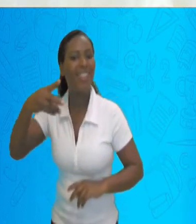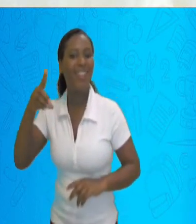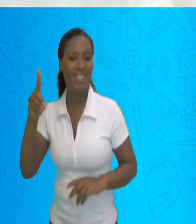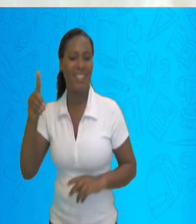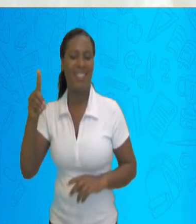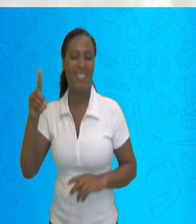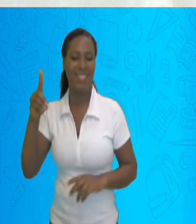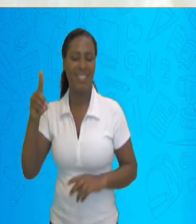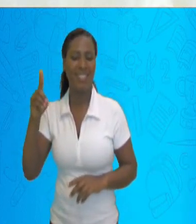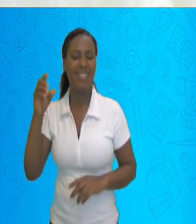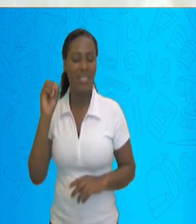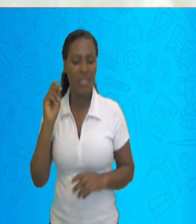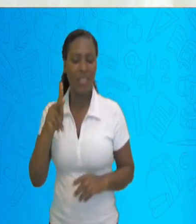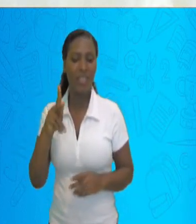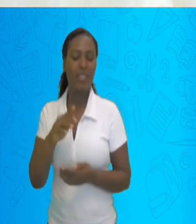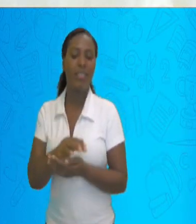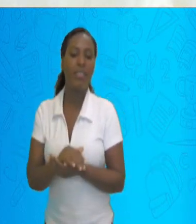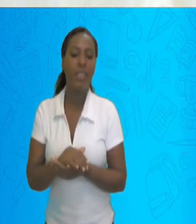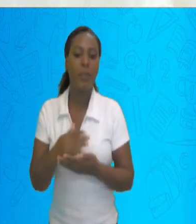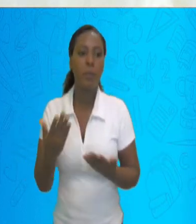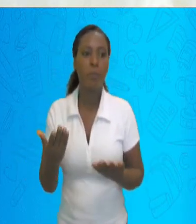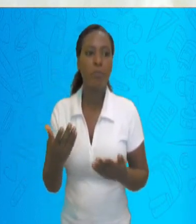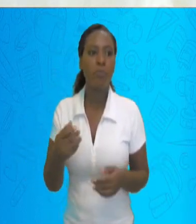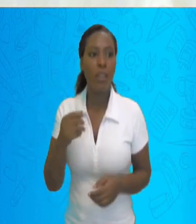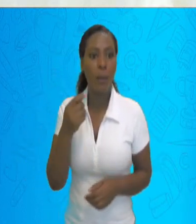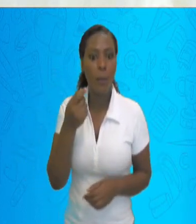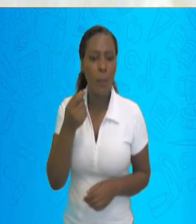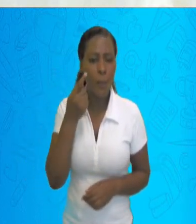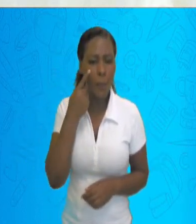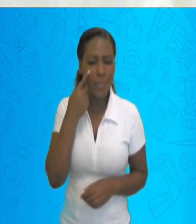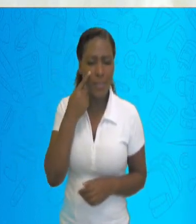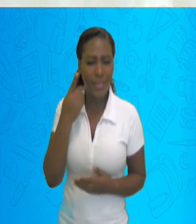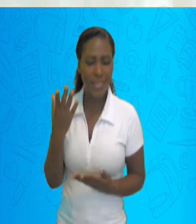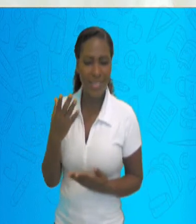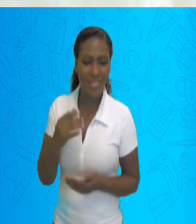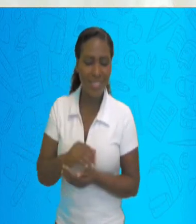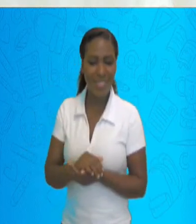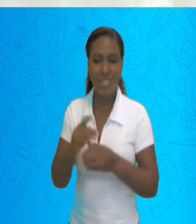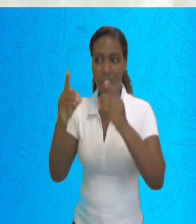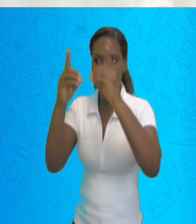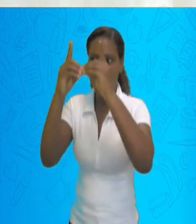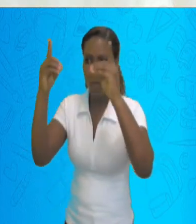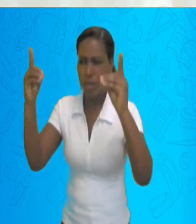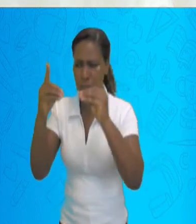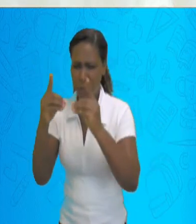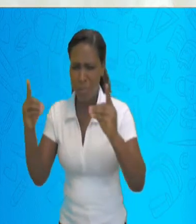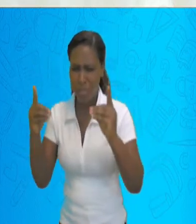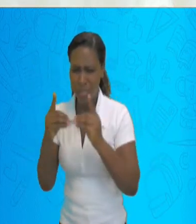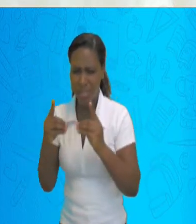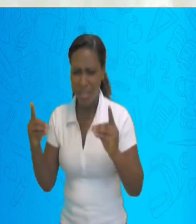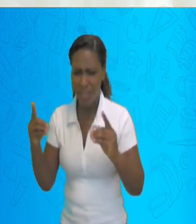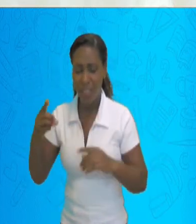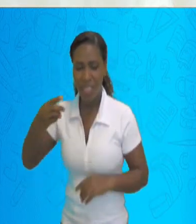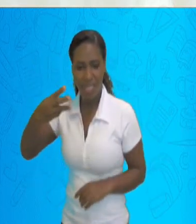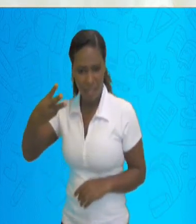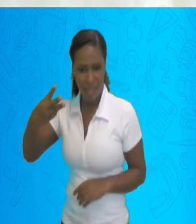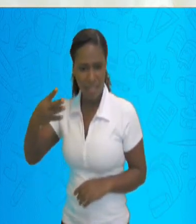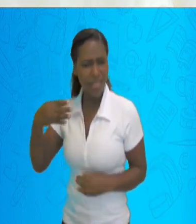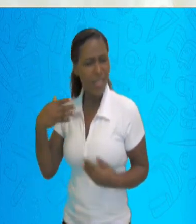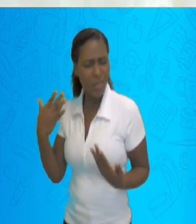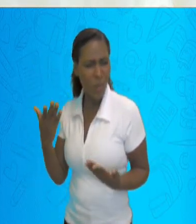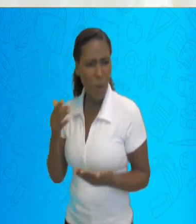facilidade. E outra coisa, vamos falar sobre o 3D. Olha só, se eu tivesse somente a base triangular, eu não conseguiria ver ele de